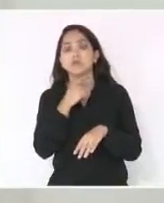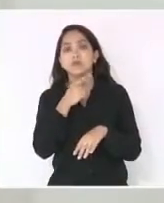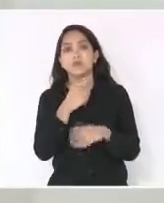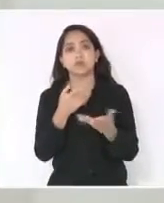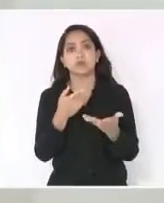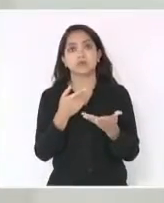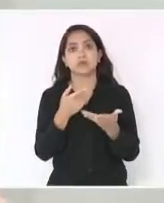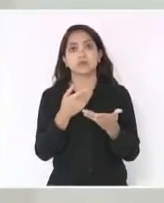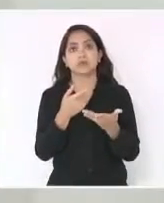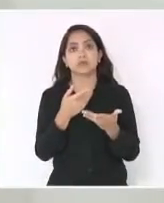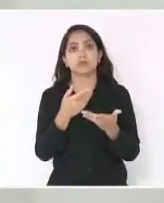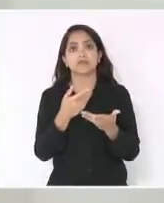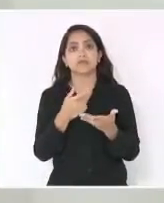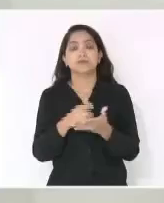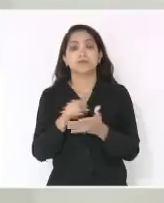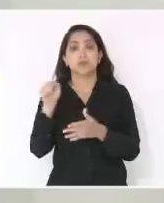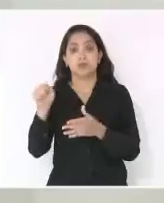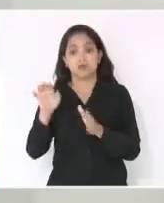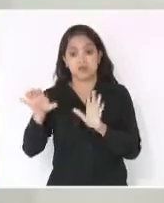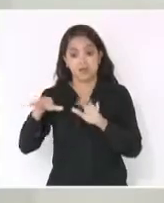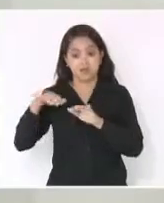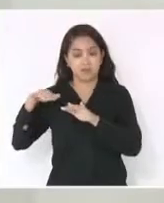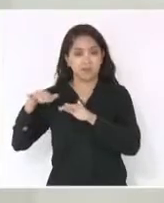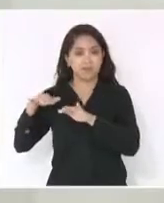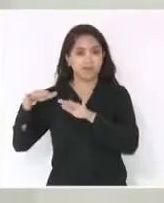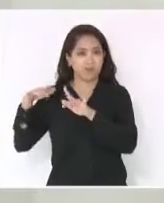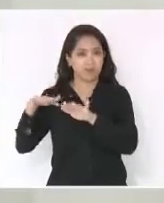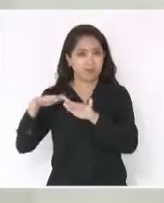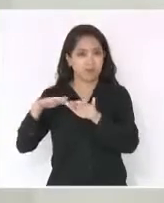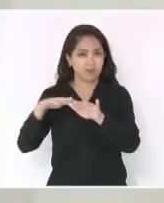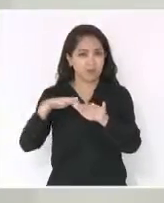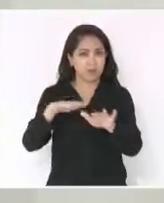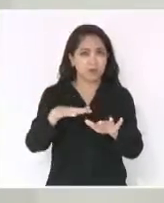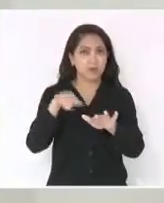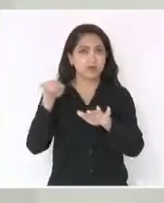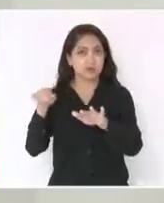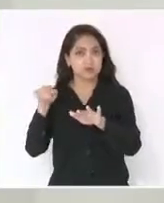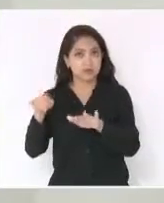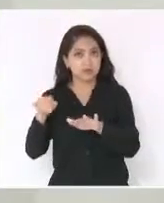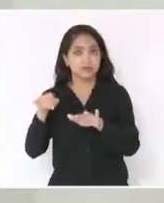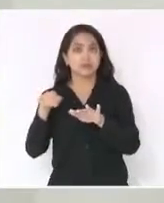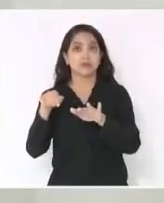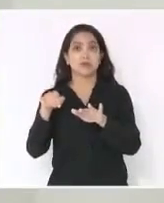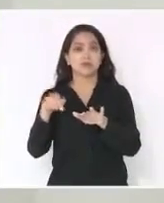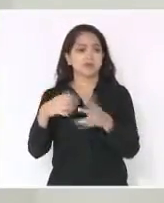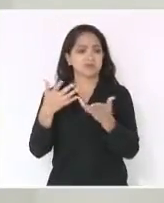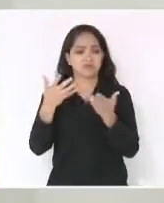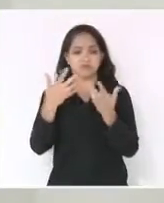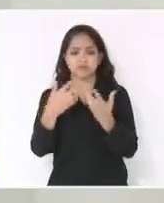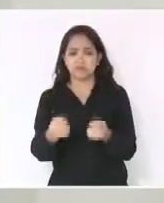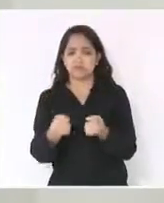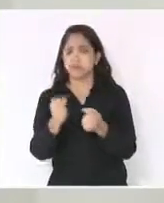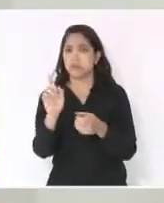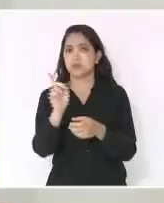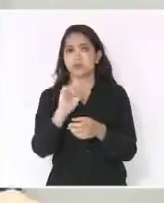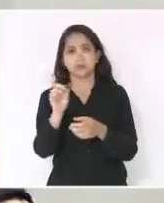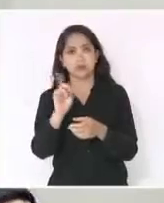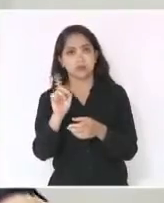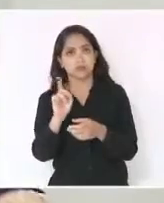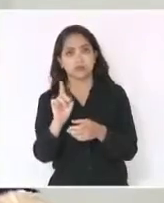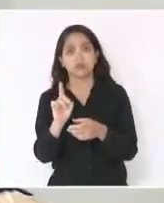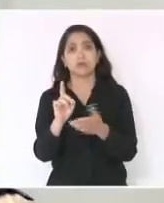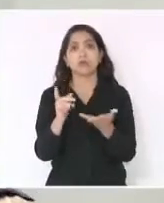escorraçado praticamente de lá pela pela população pela sua alta rejeição quem sabe uma ação que poderia